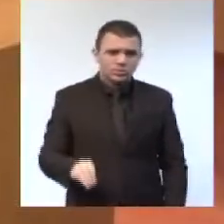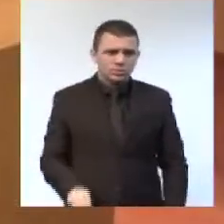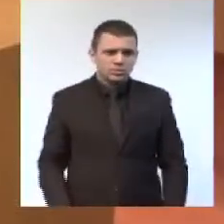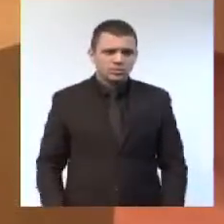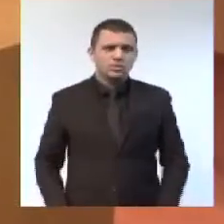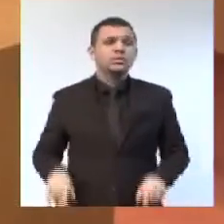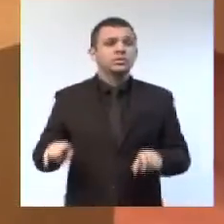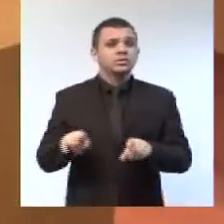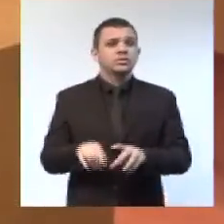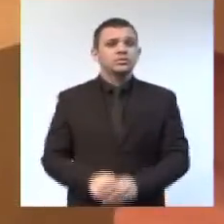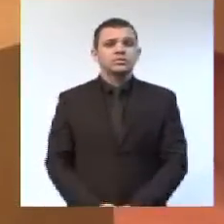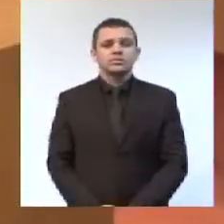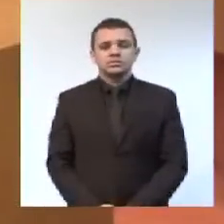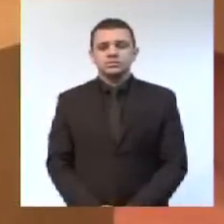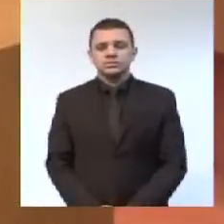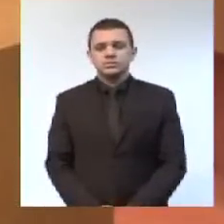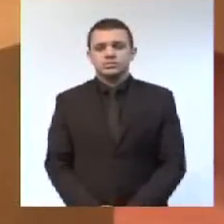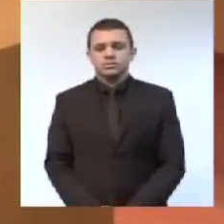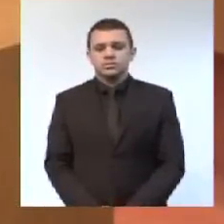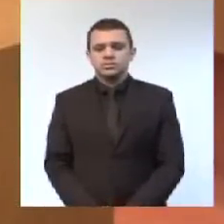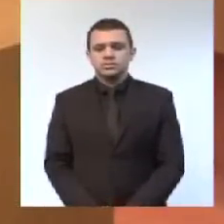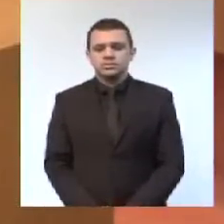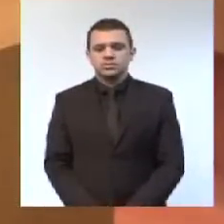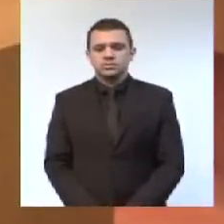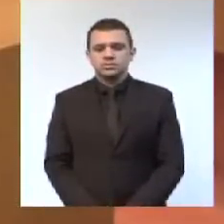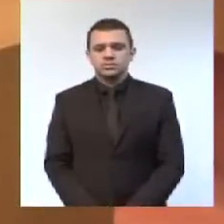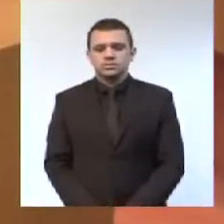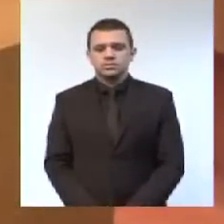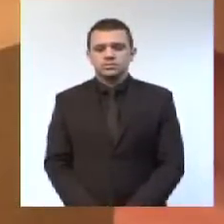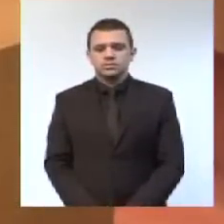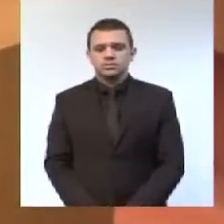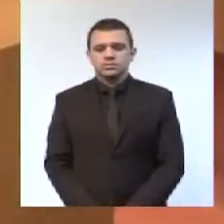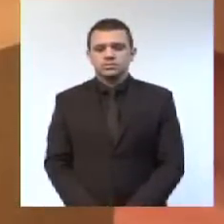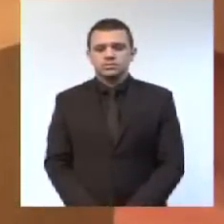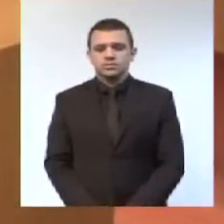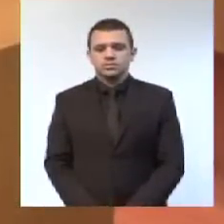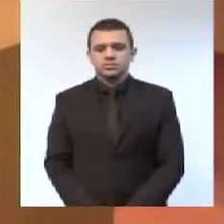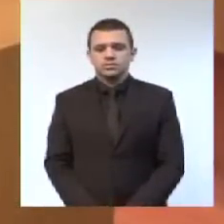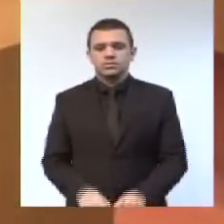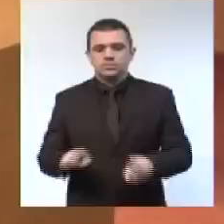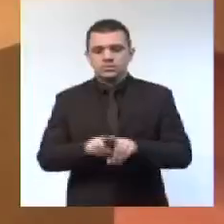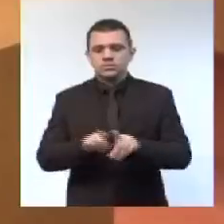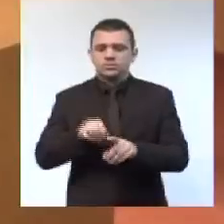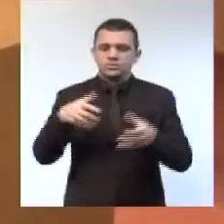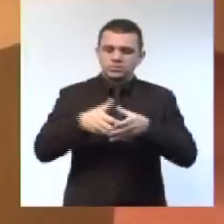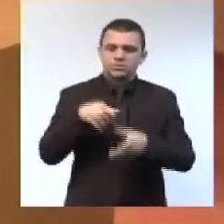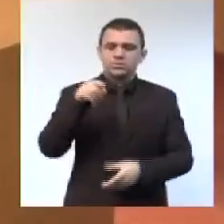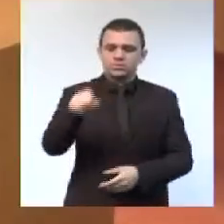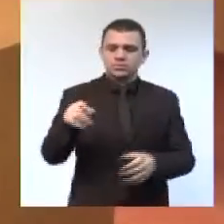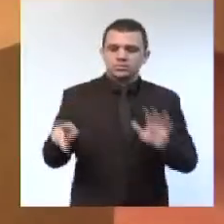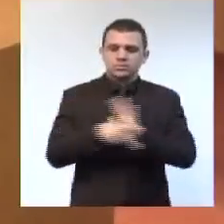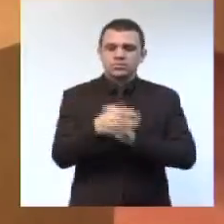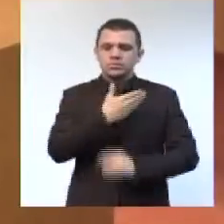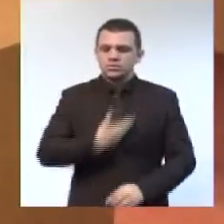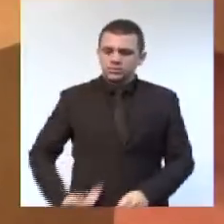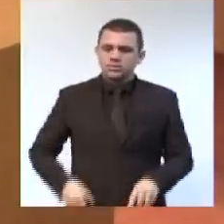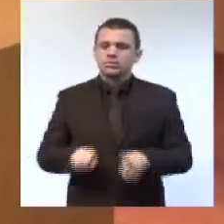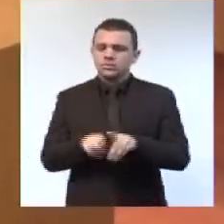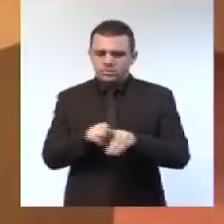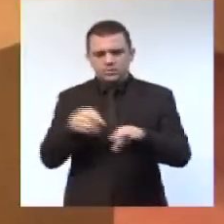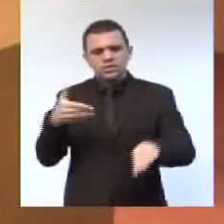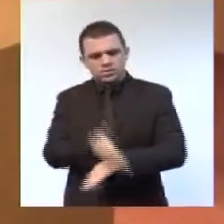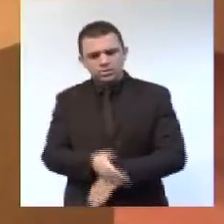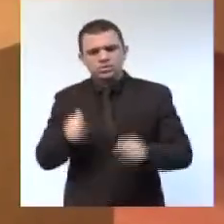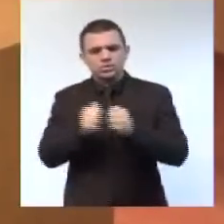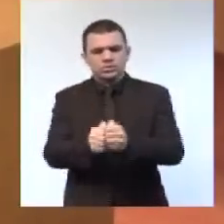Inclusive o grupo da oposição hoje que é governo, seu pai participou. O seu pai participou. E eles também naquela época já